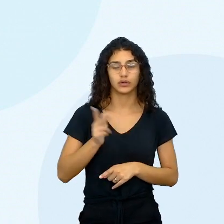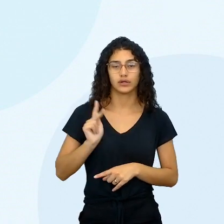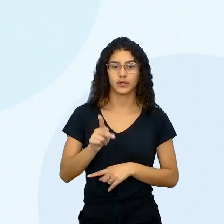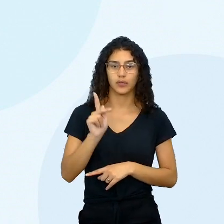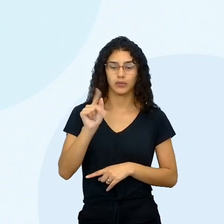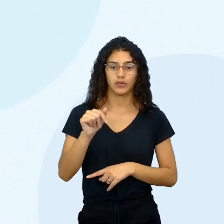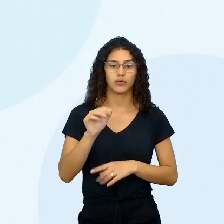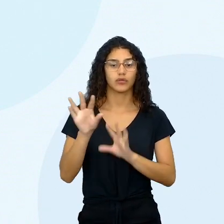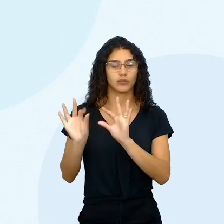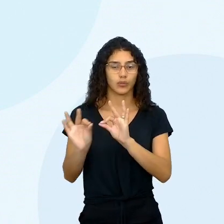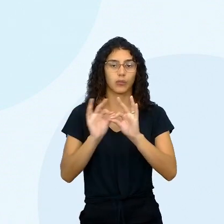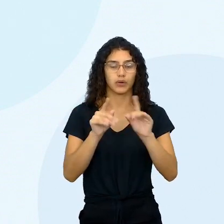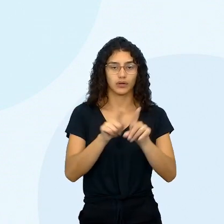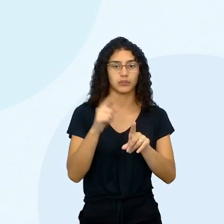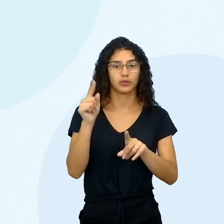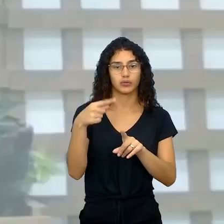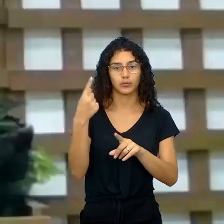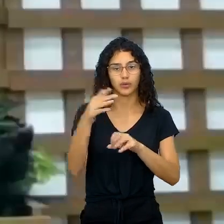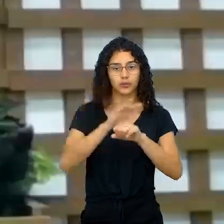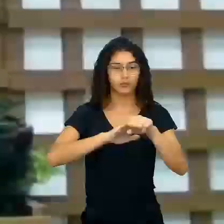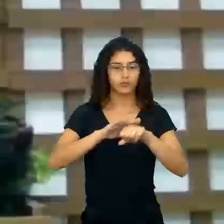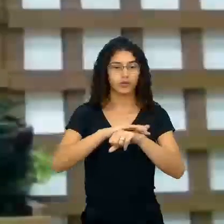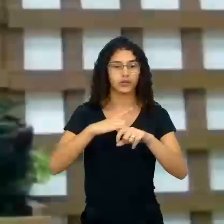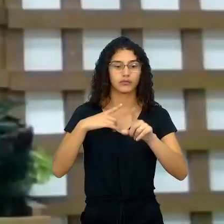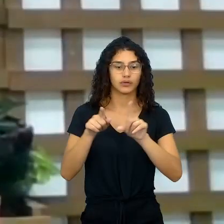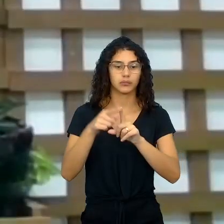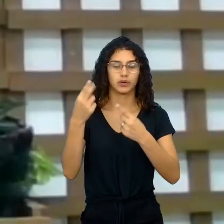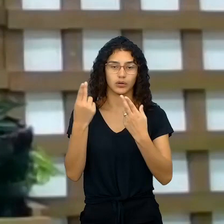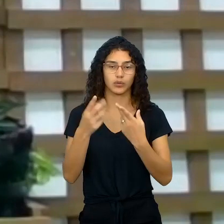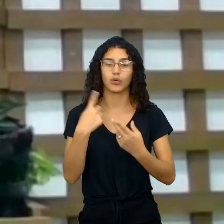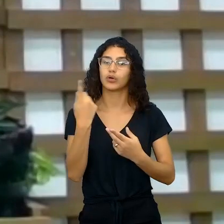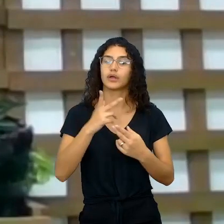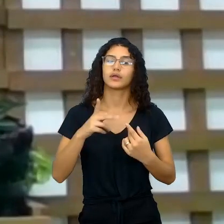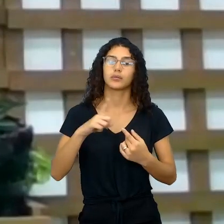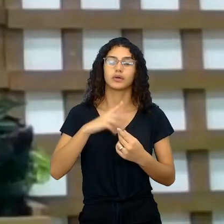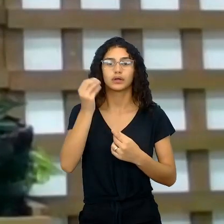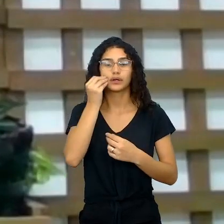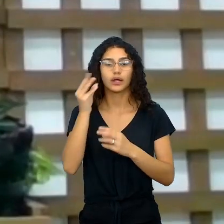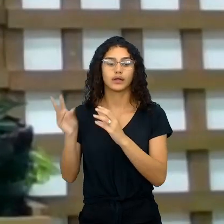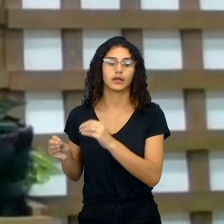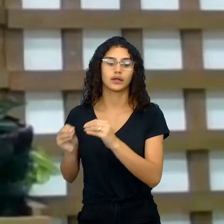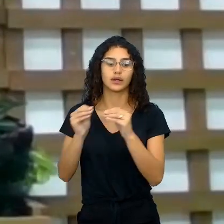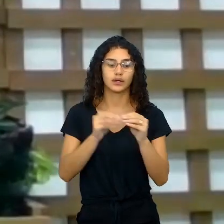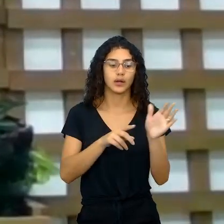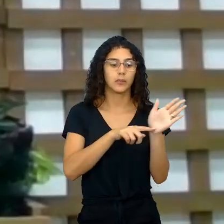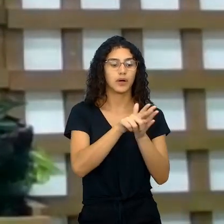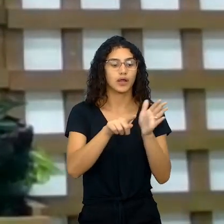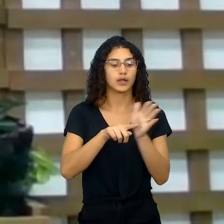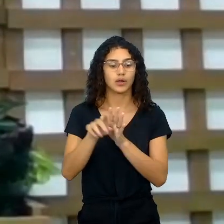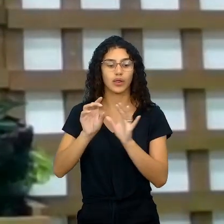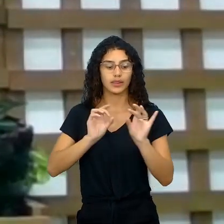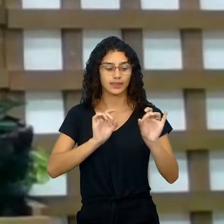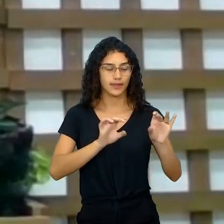assim, vocês vão acompanhar nos próximos diálogos a mesma dinâmica. A gente sempre tenta trazer as questões técnicas aqui da casa,